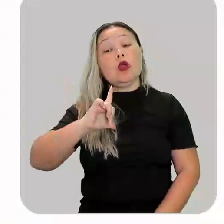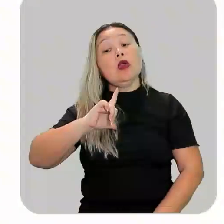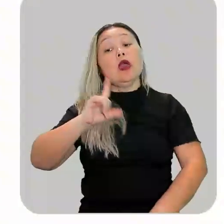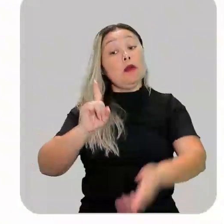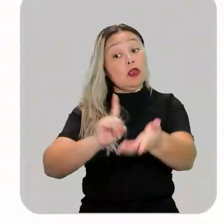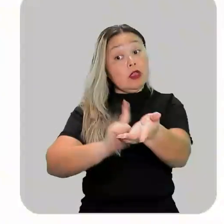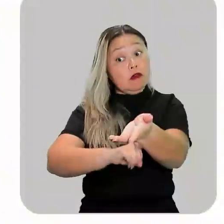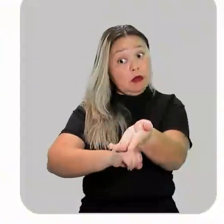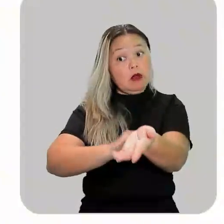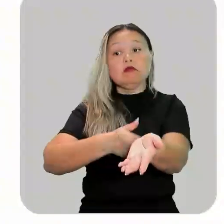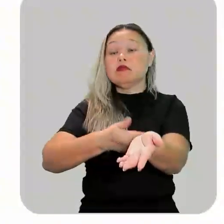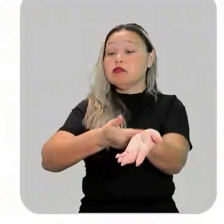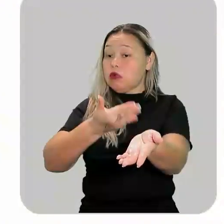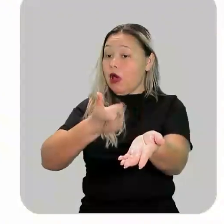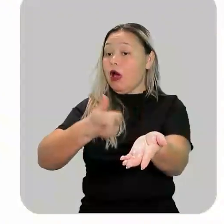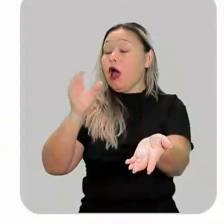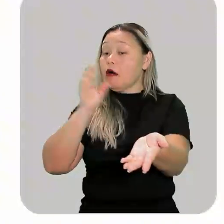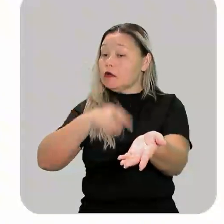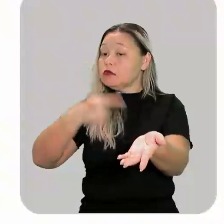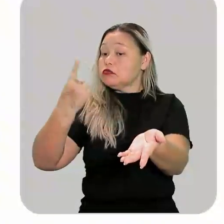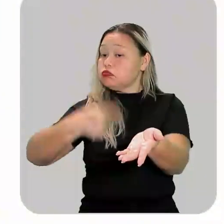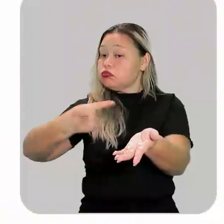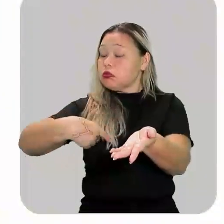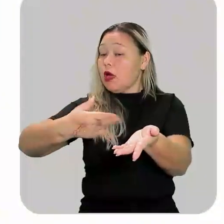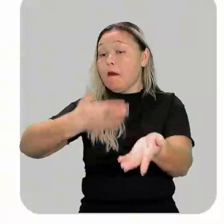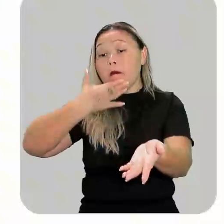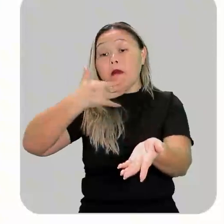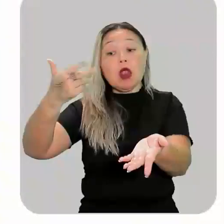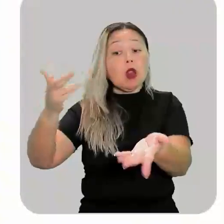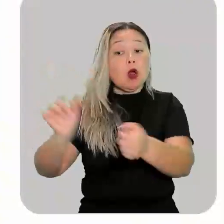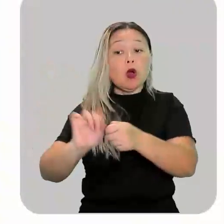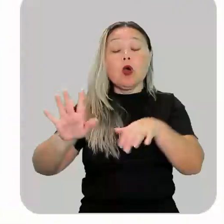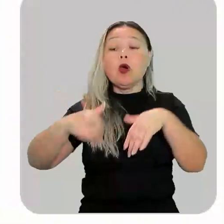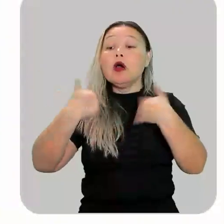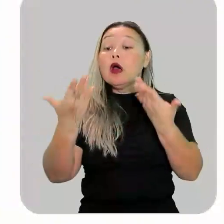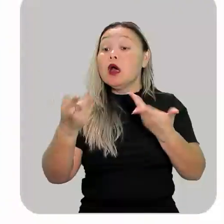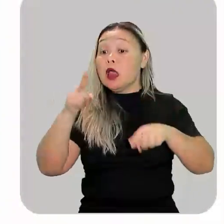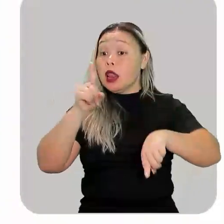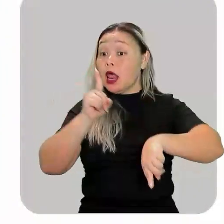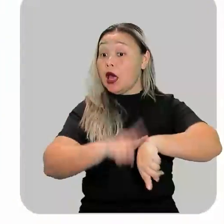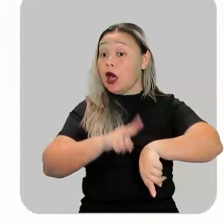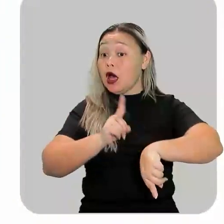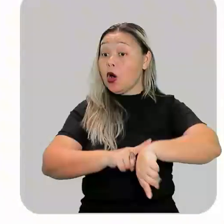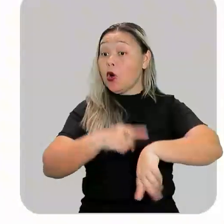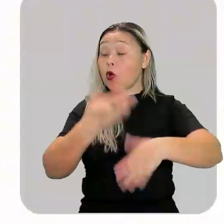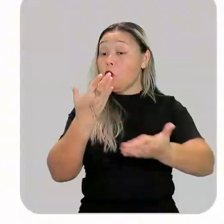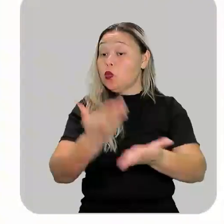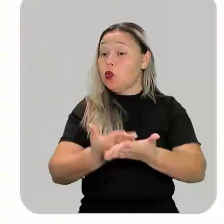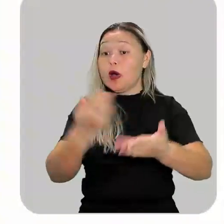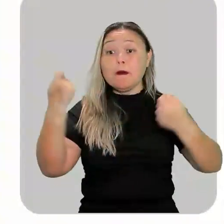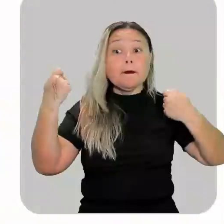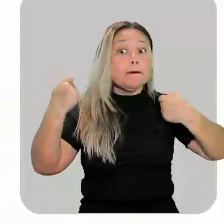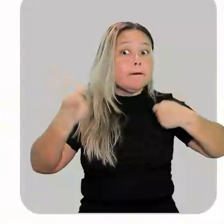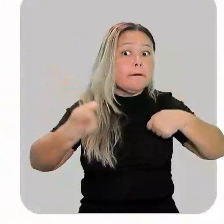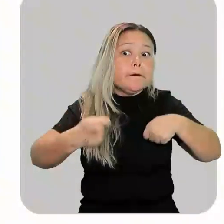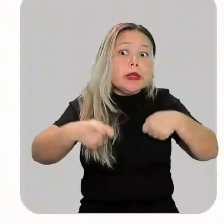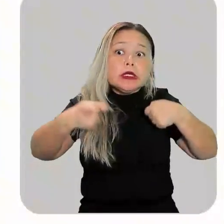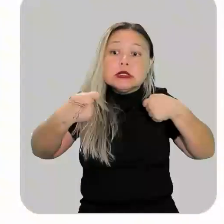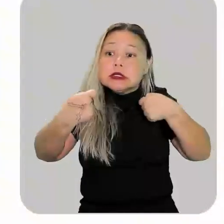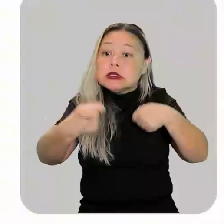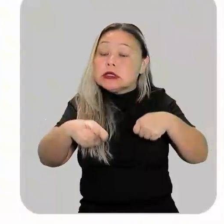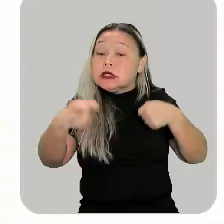12. frequência. Teve uma frequência melhor, entendeu? Então, na hora de estudar, você precisa estar ali,